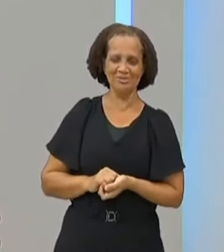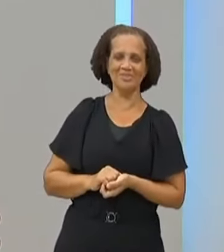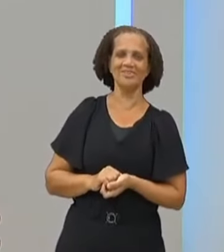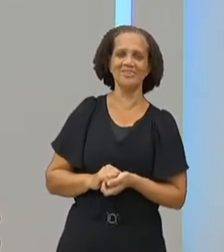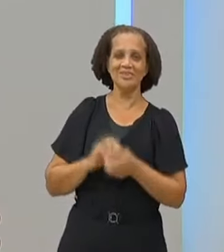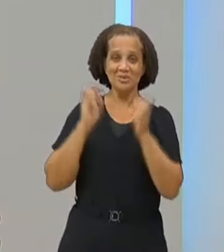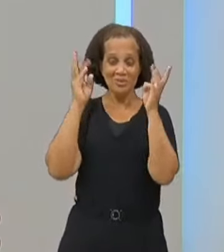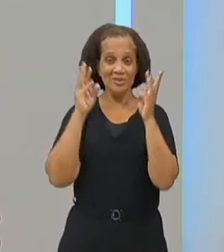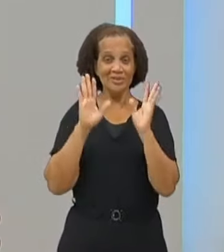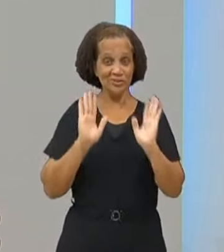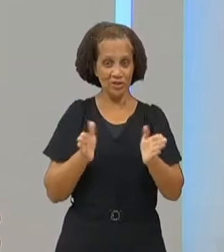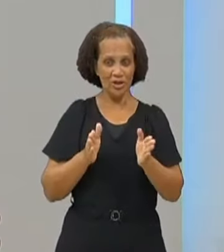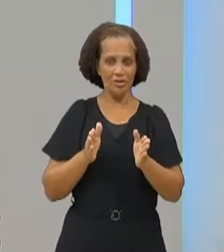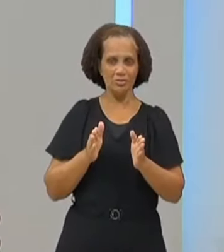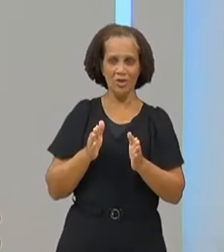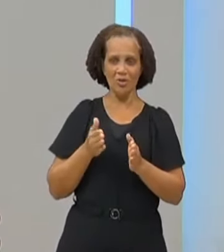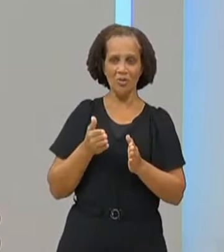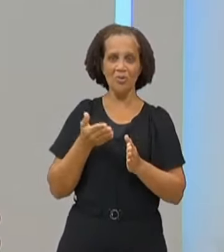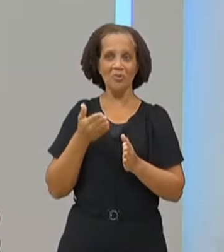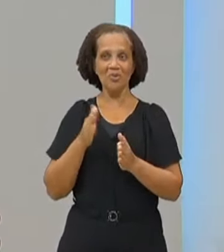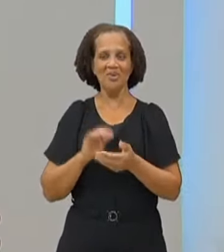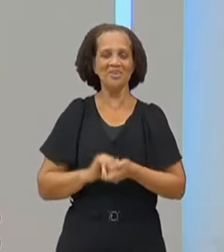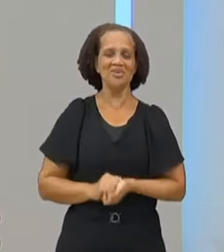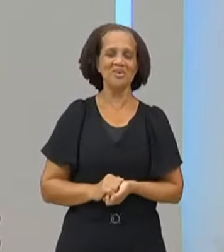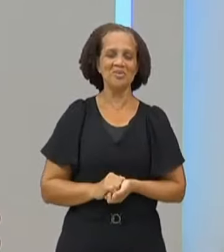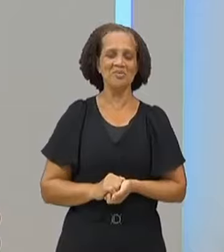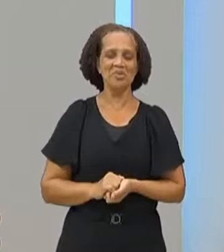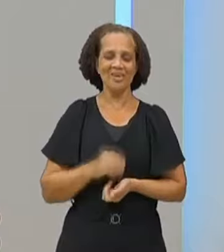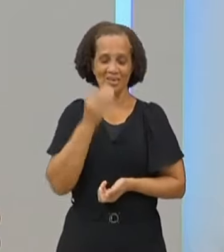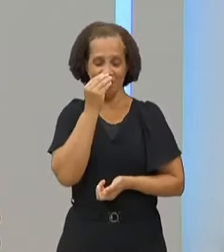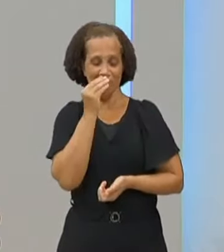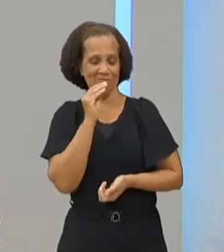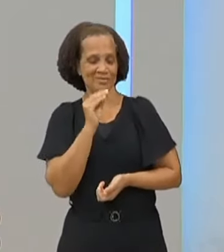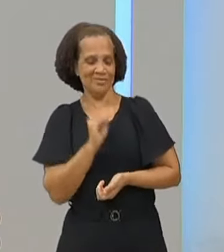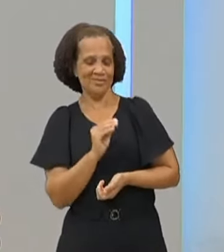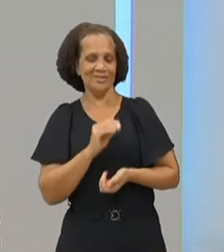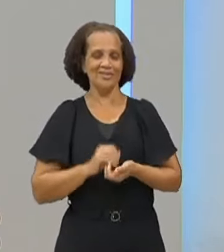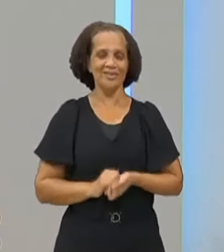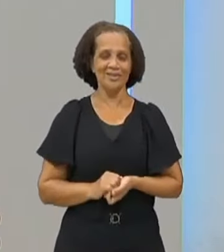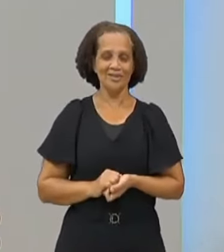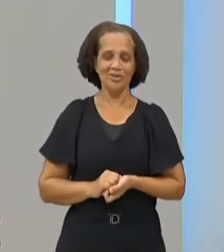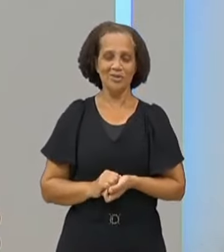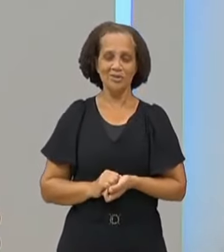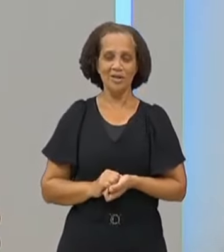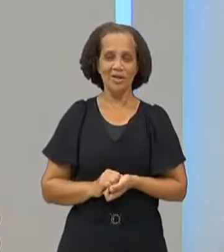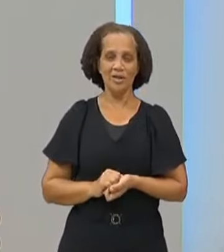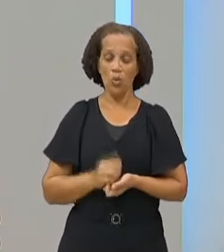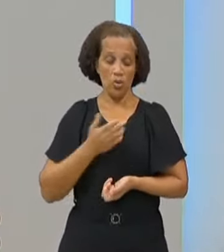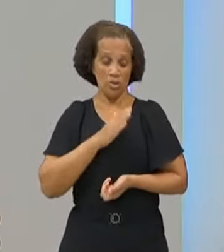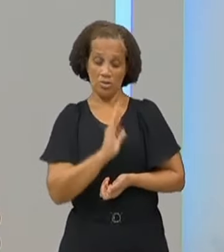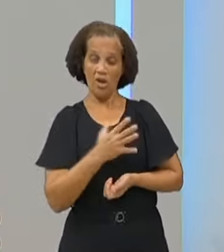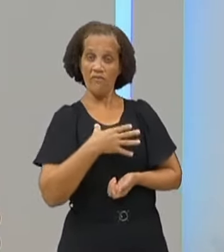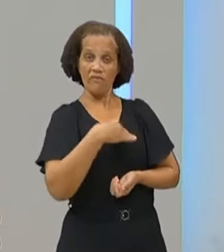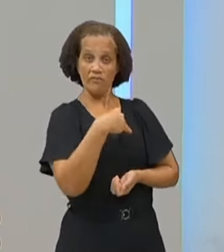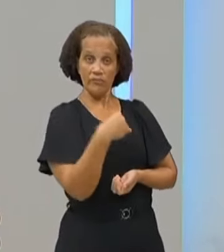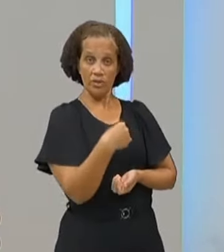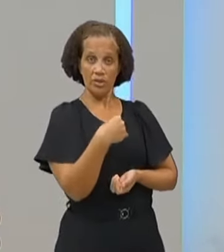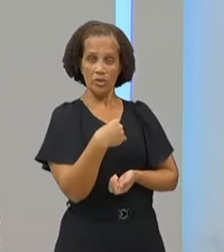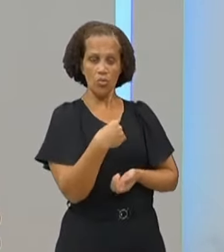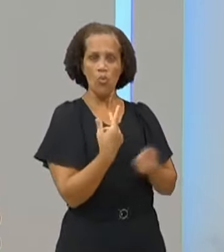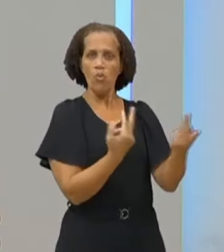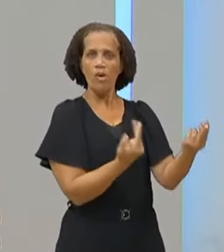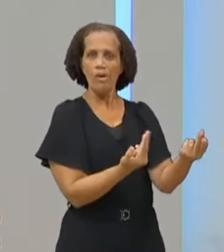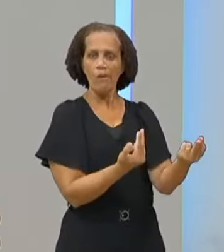grande, recusou ser chamado filho da filha de Faraó. Recusou ser um